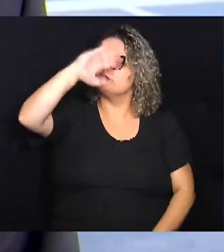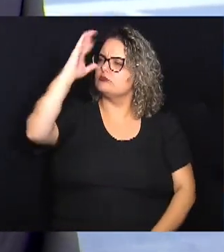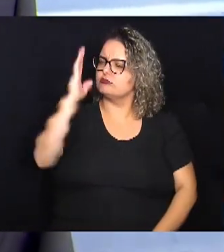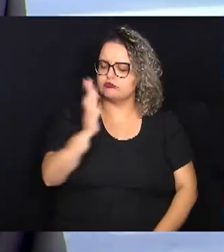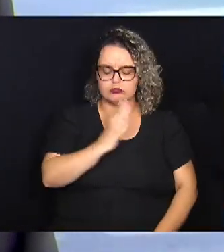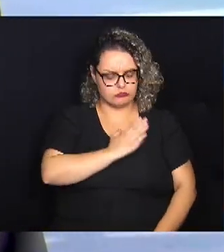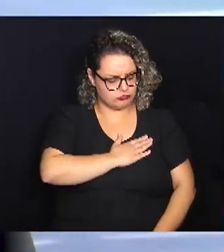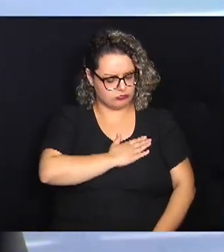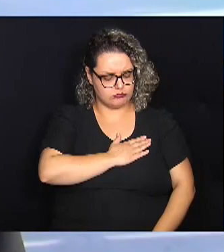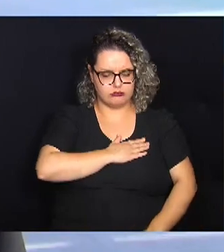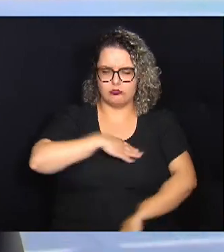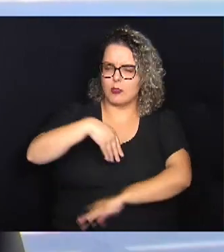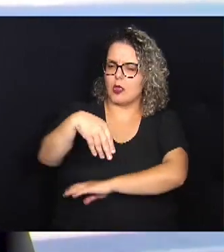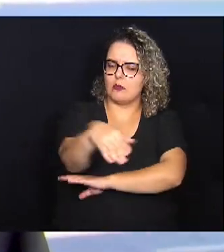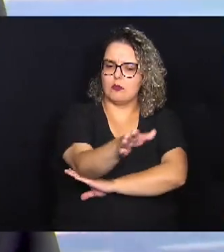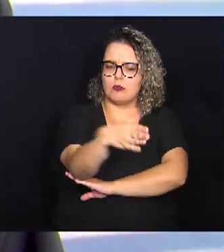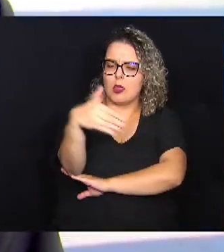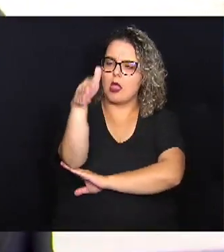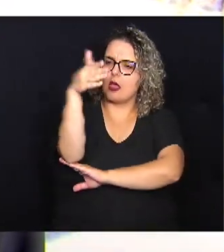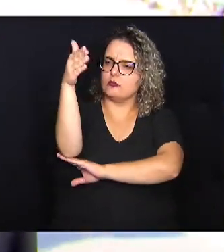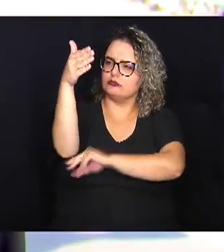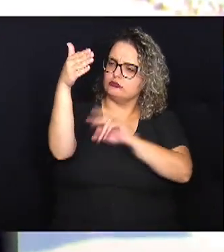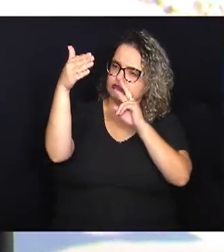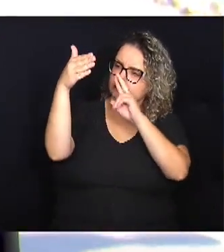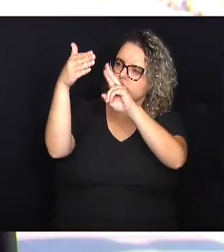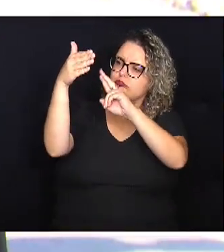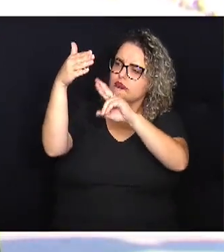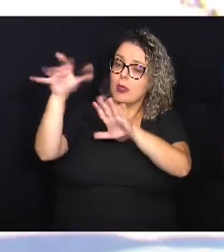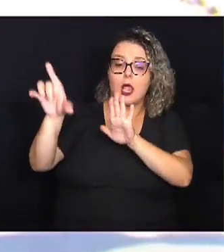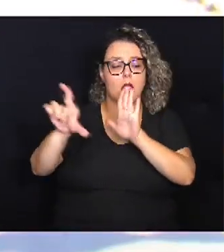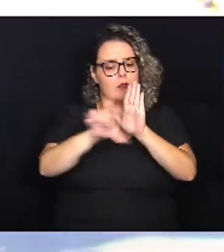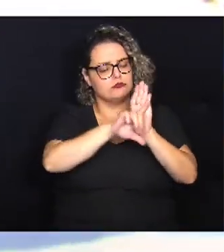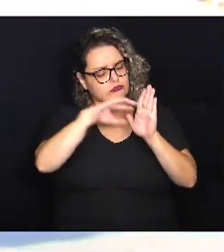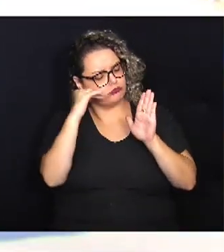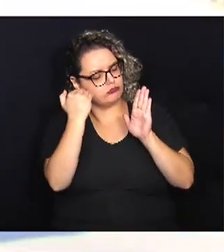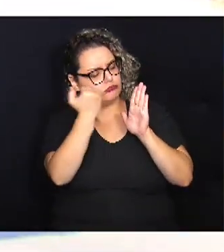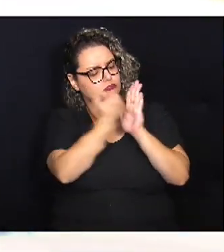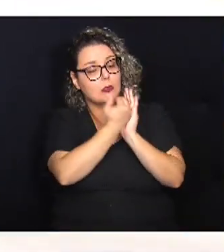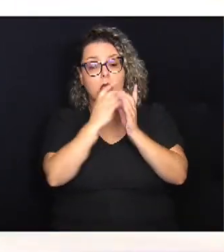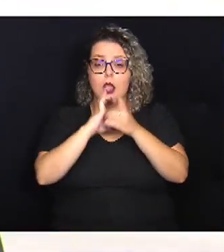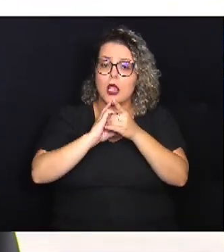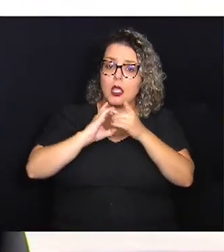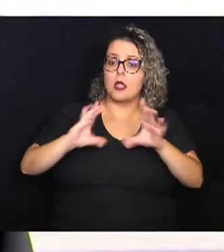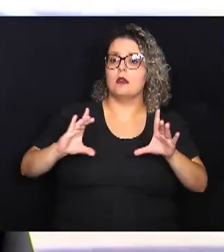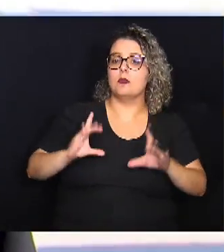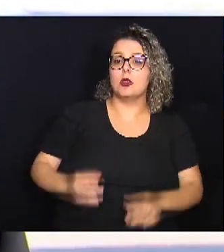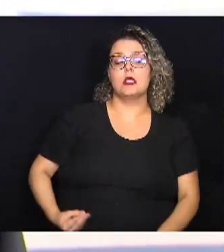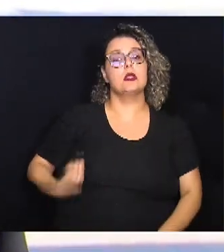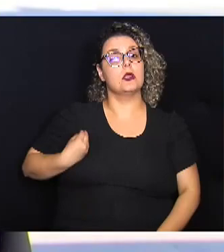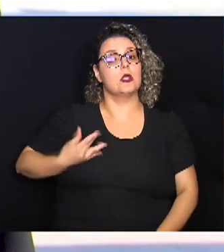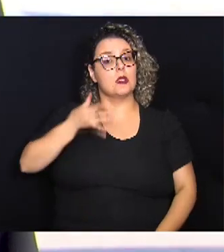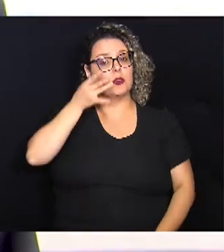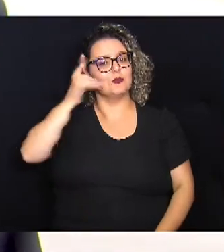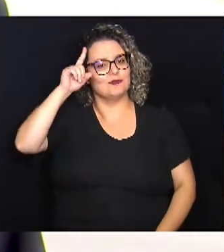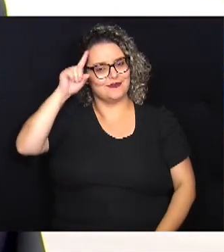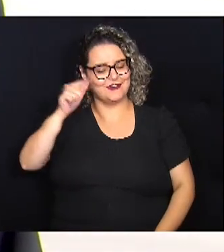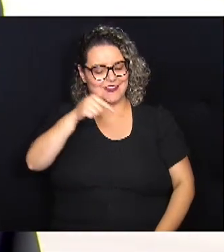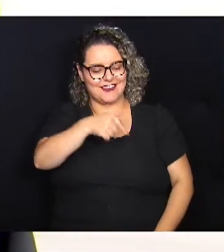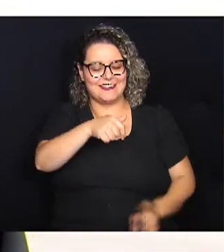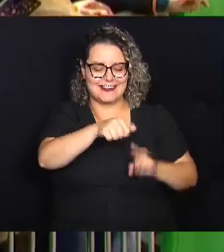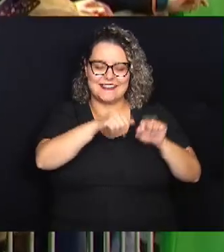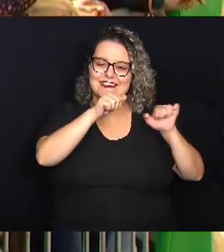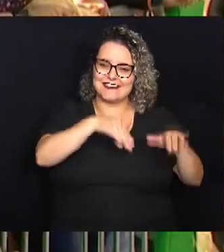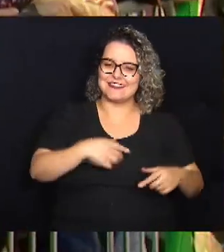respeito à bandeira, de respeito às leis, à democracia. E estar aqui nesse dia, 7 de setembro, na Francisco